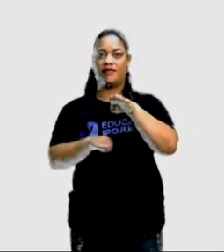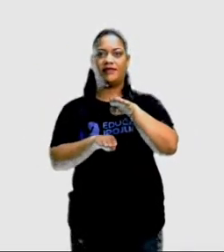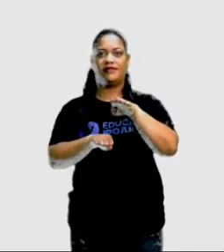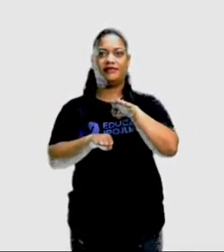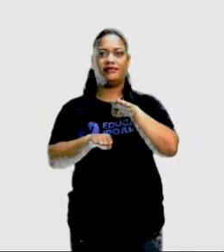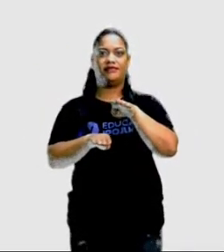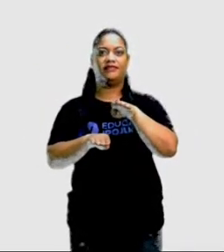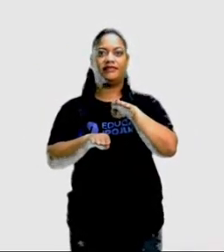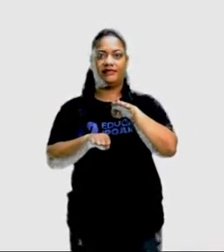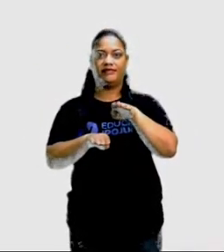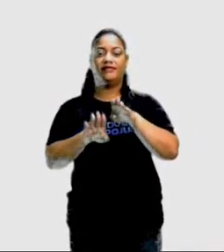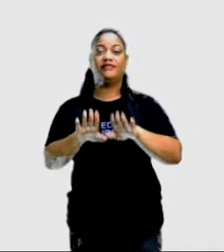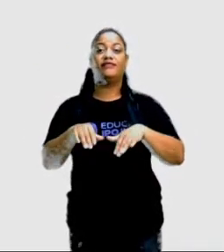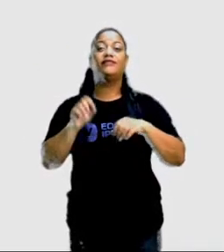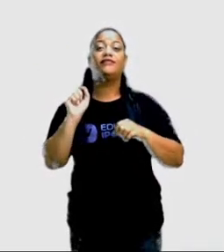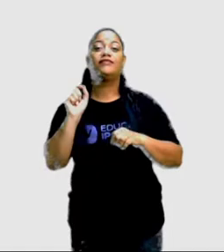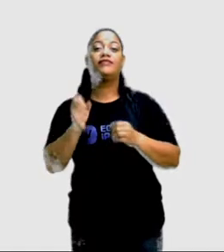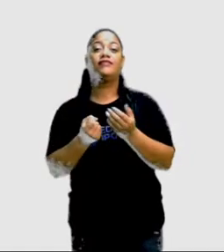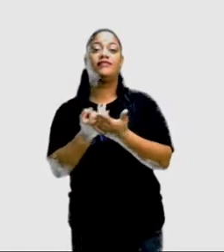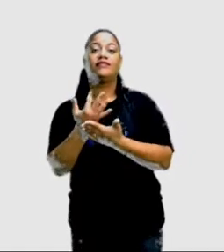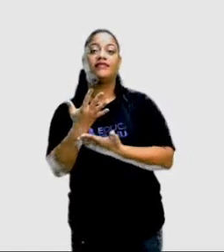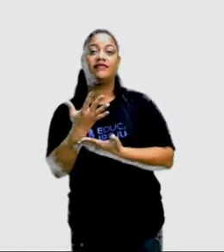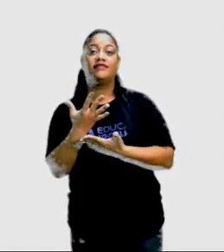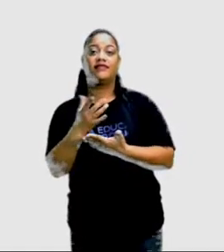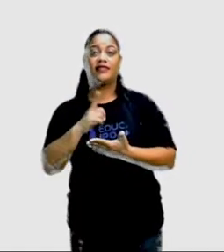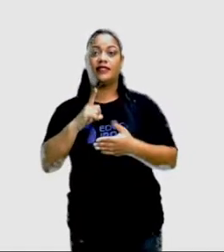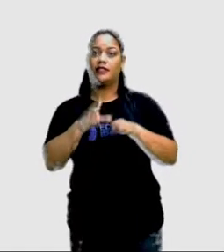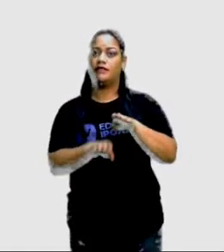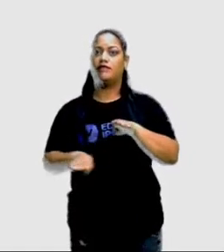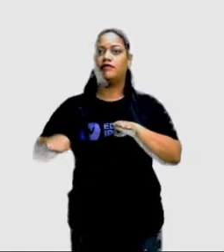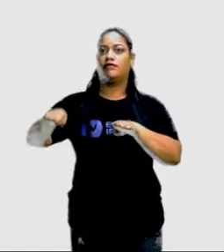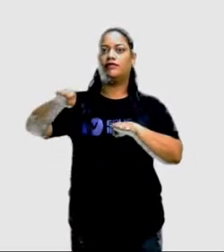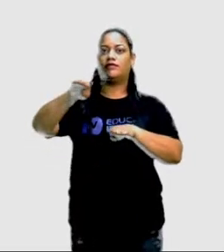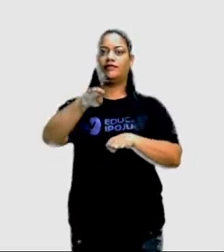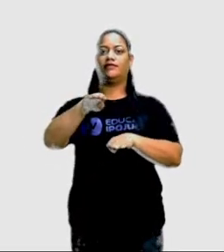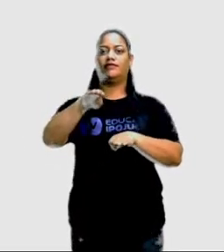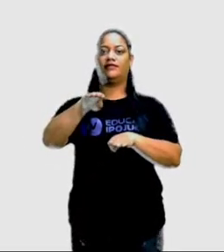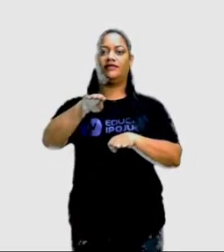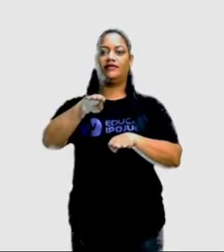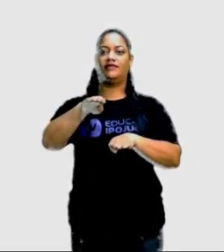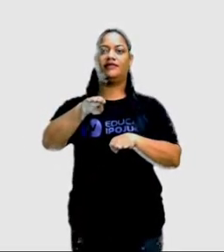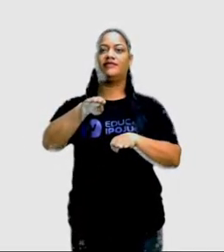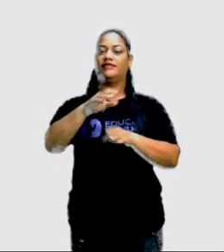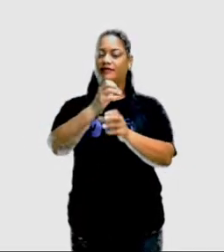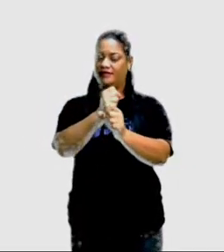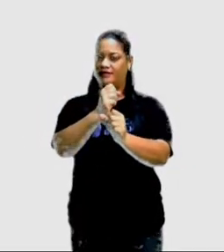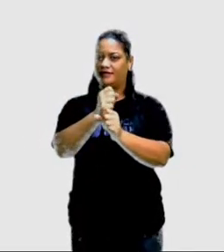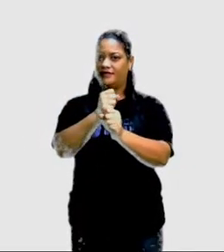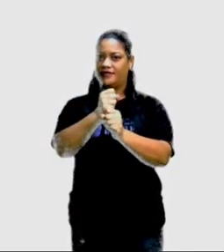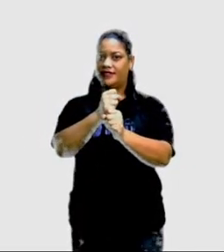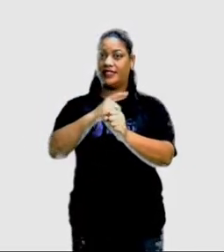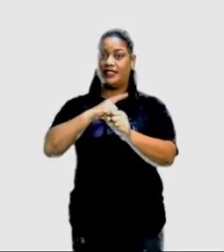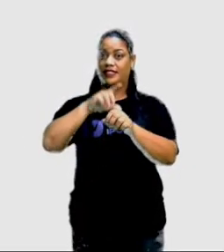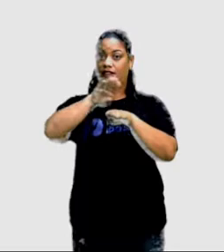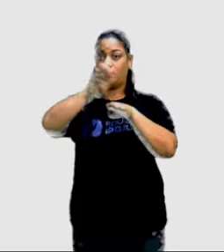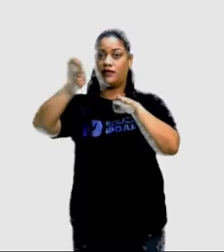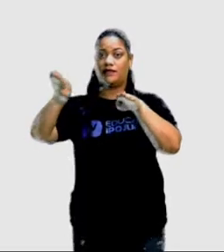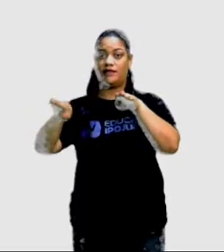um aumento ou uma redução? Se houve um aumento, uma soma, é adição. Se houve